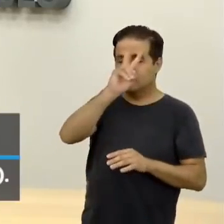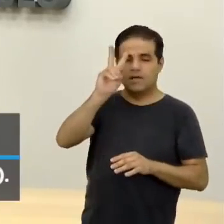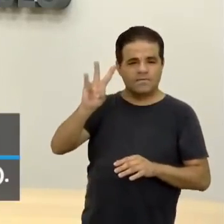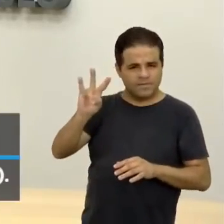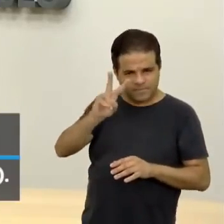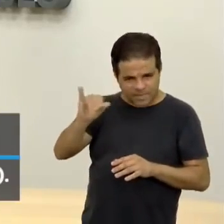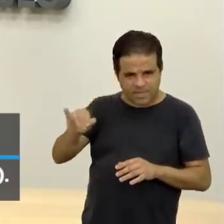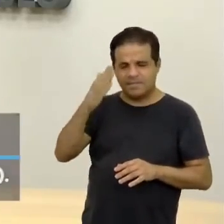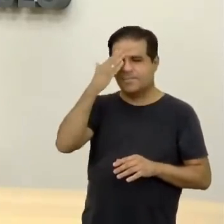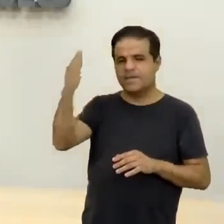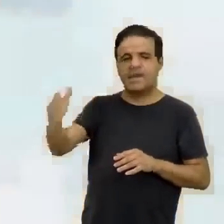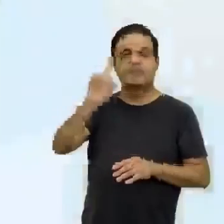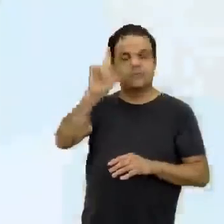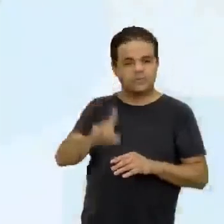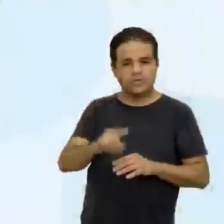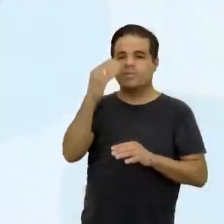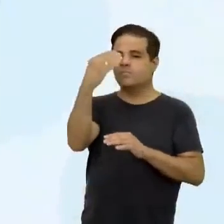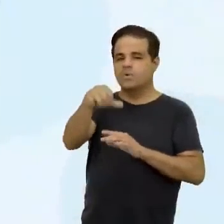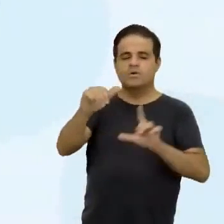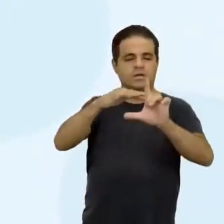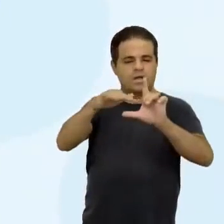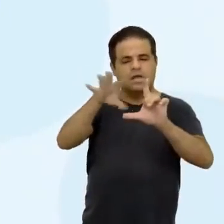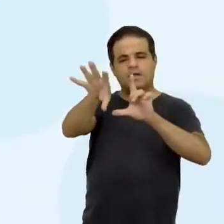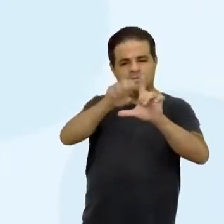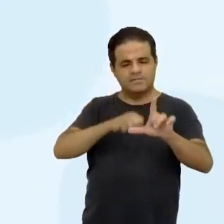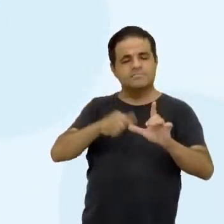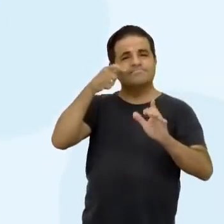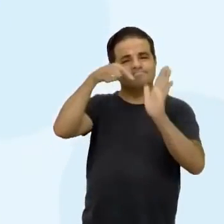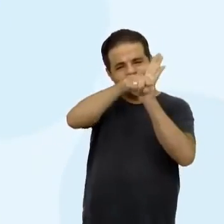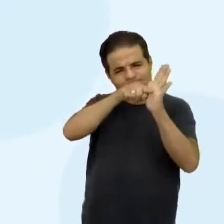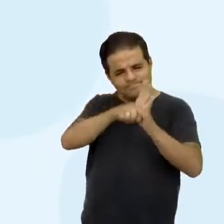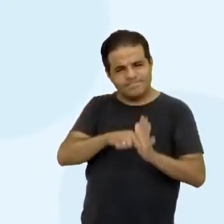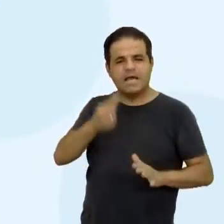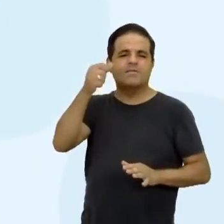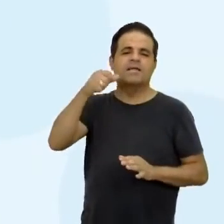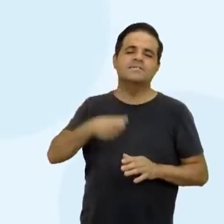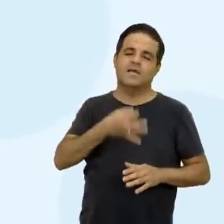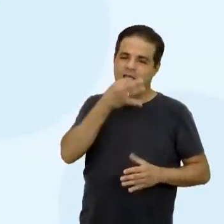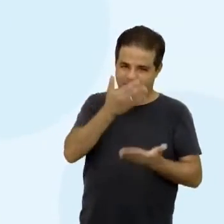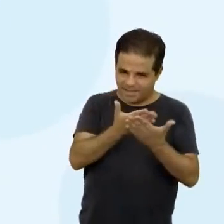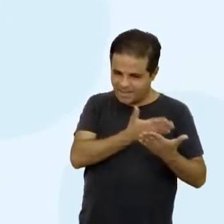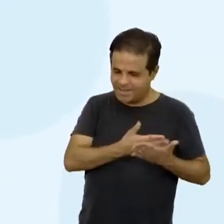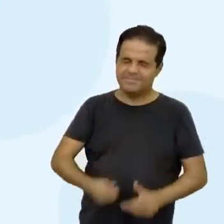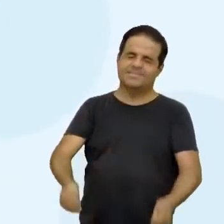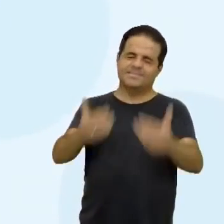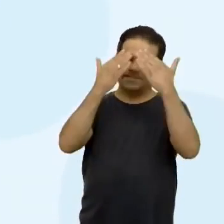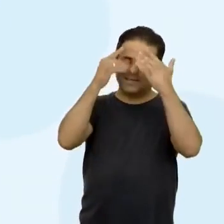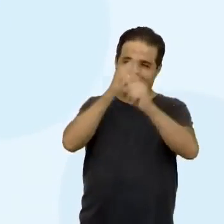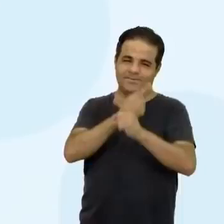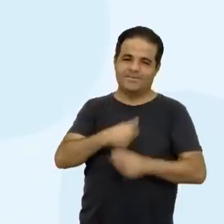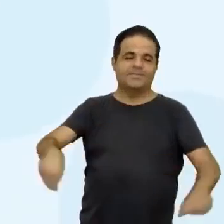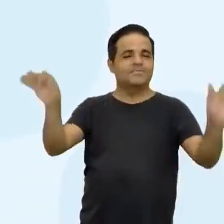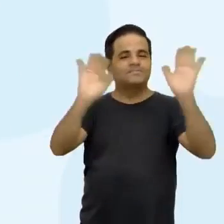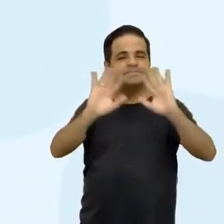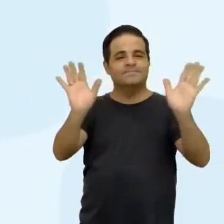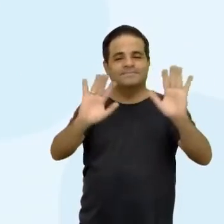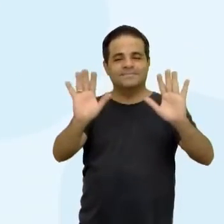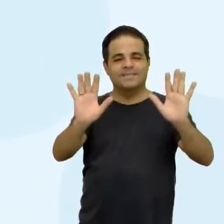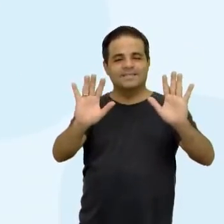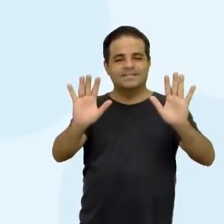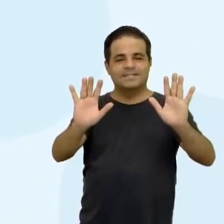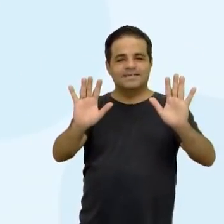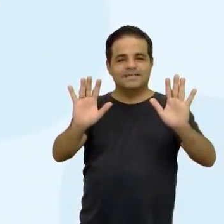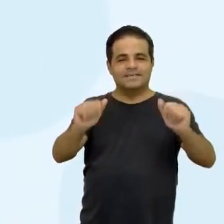Obrigado a nossa diretor vai colocar o QR Code pessoal fazer aquela análise da alta a gente espera escolhe Valeu obrigado até E aí